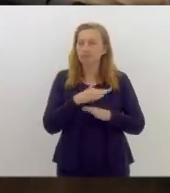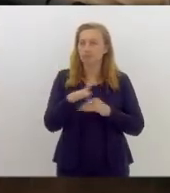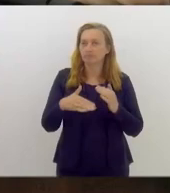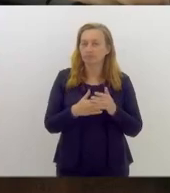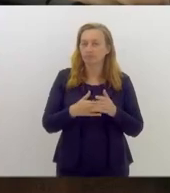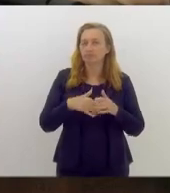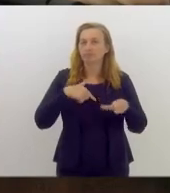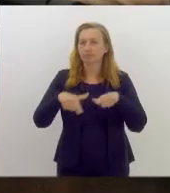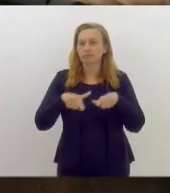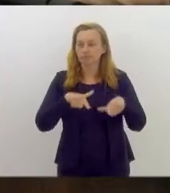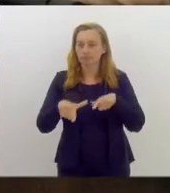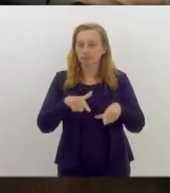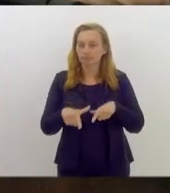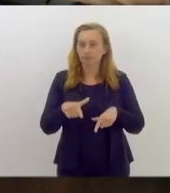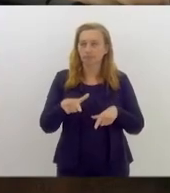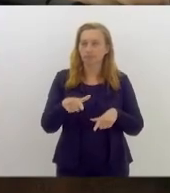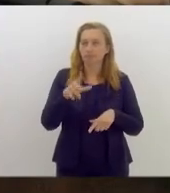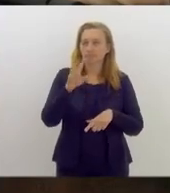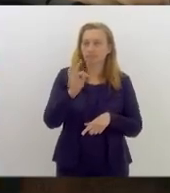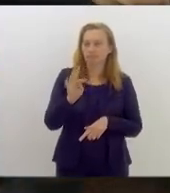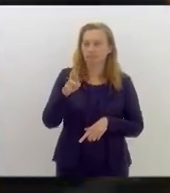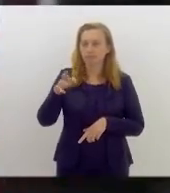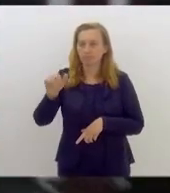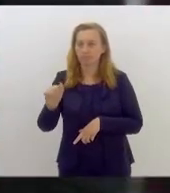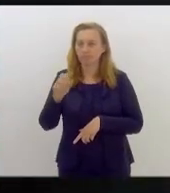trabalhadoras agrícolas do assentamento Terra Prometida.